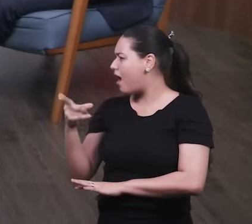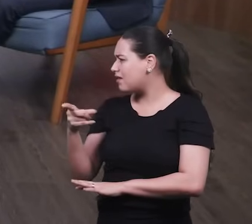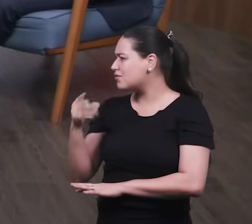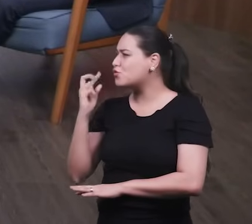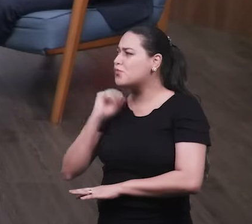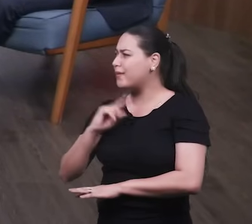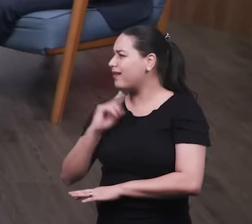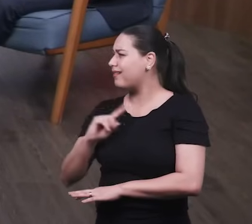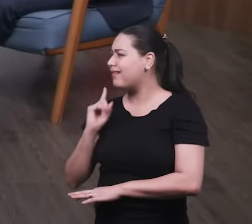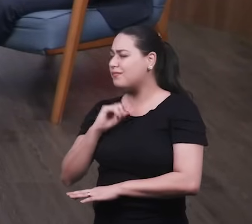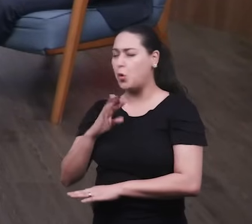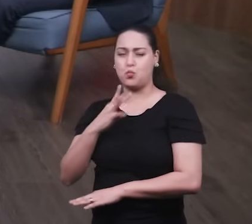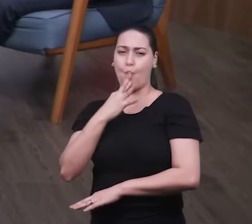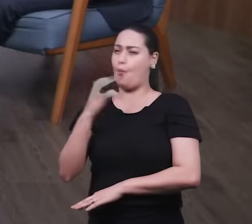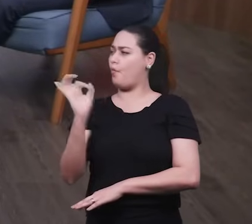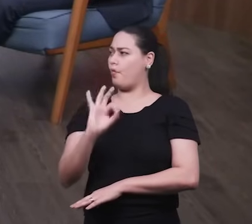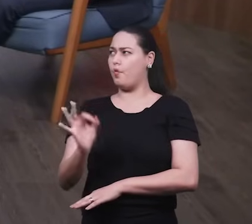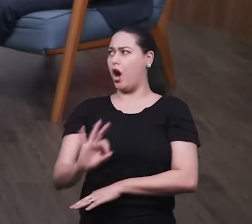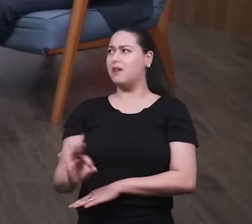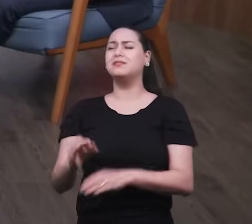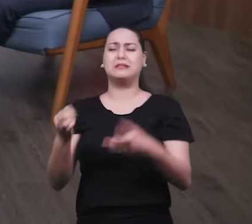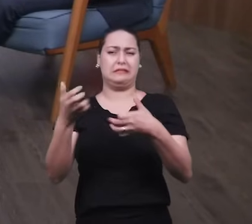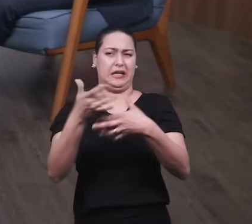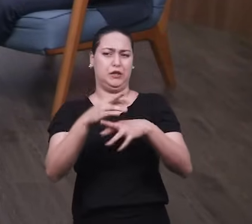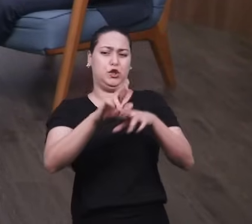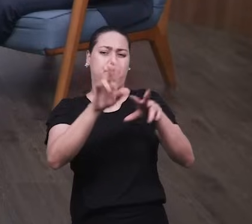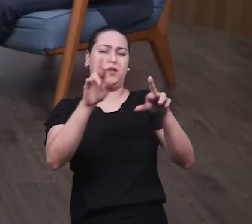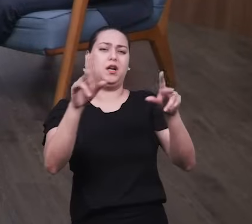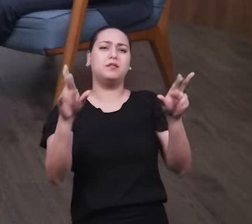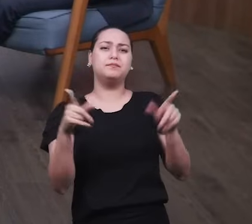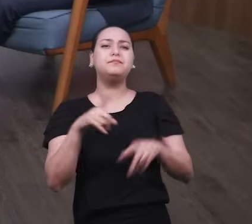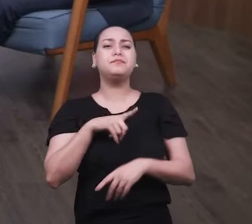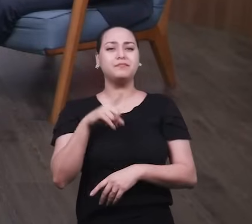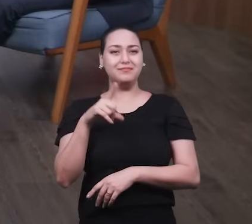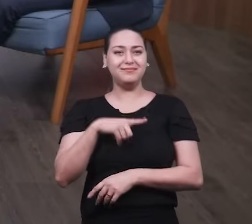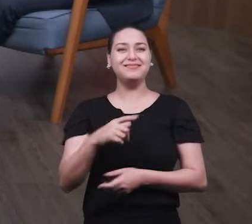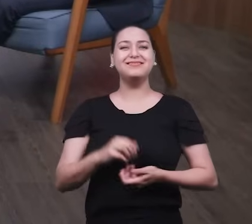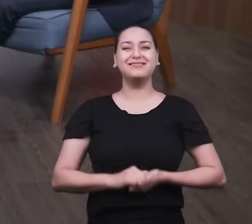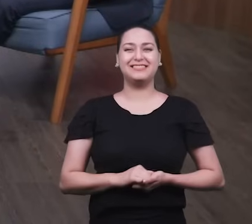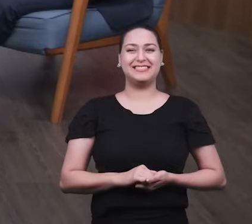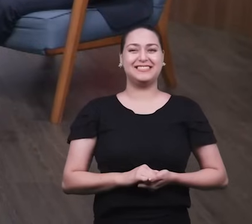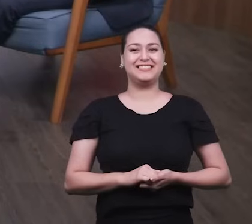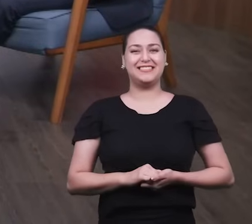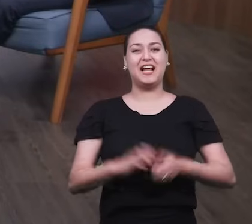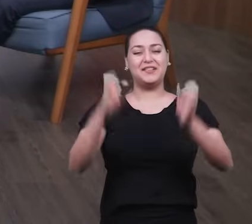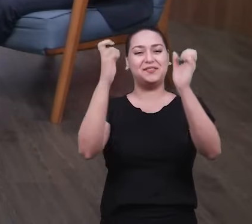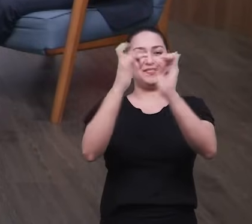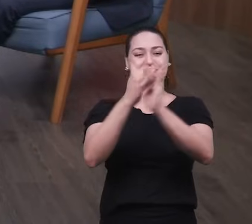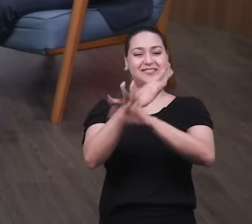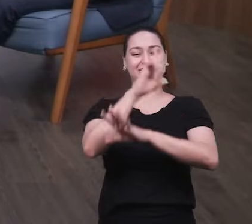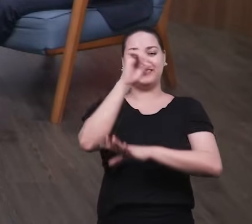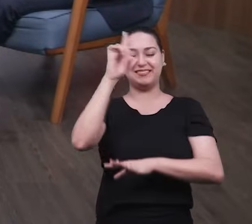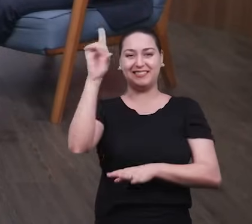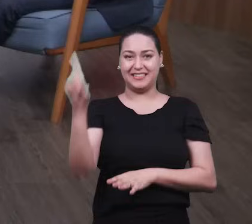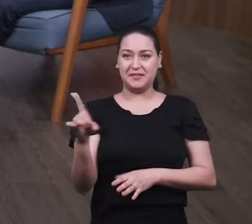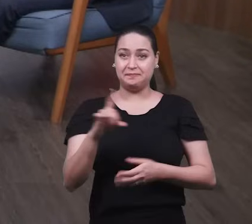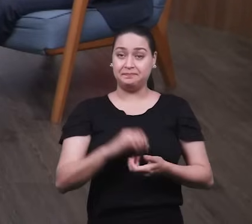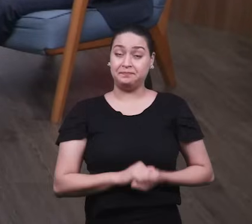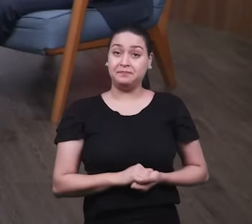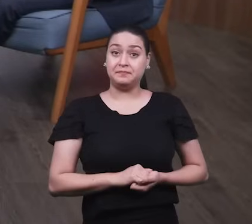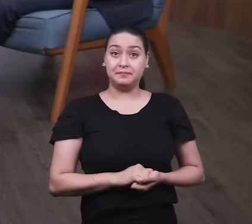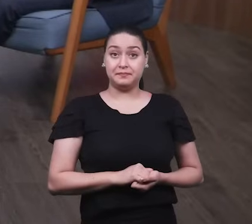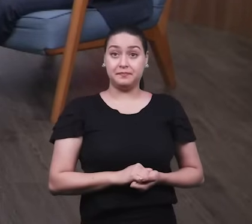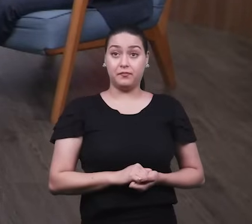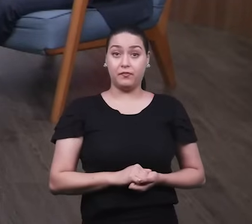não. Mas são muitas cidades em Minas, né? Um abraço, né? A todos lá de Ibireté. Glórias a Deus. Bem,